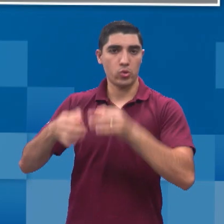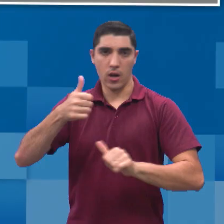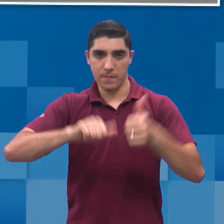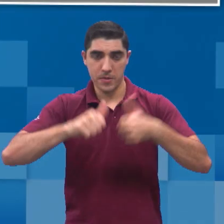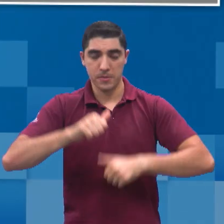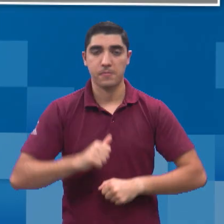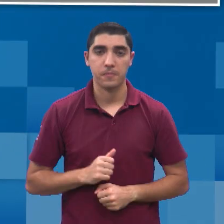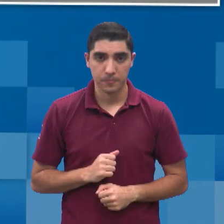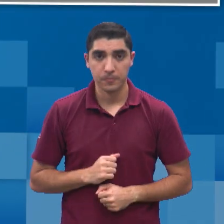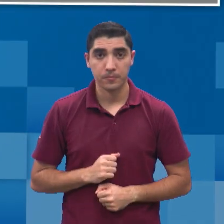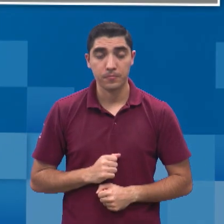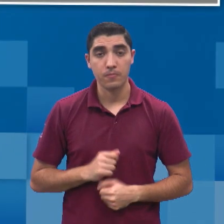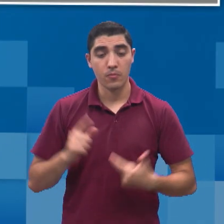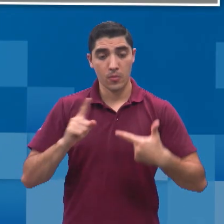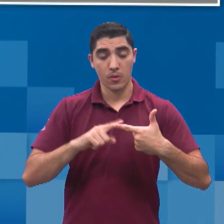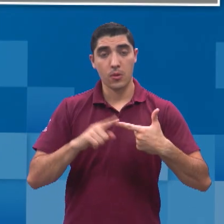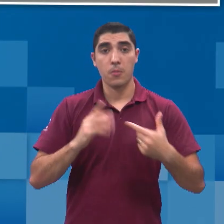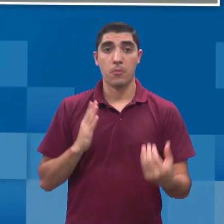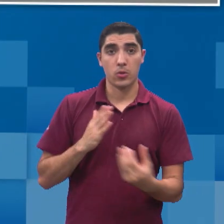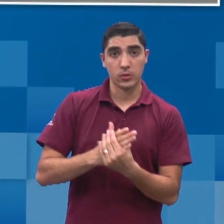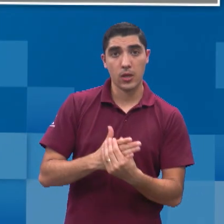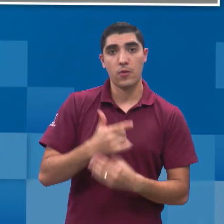Justiça. Processo número